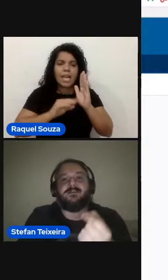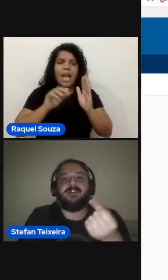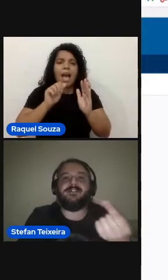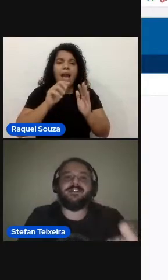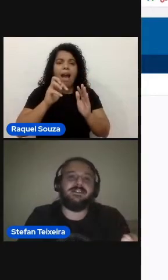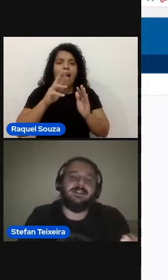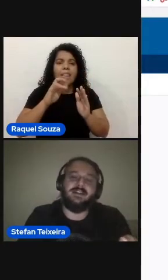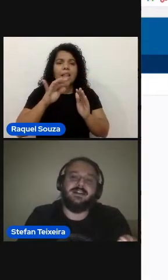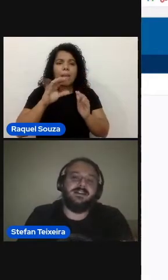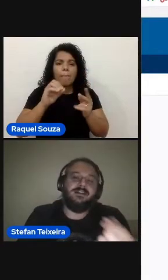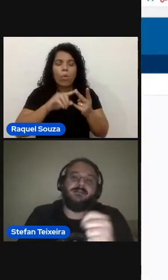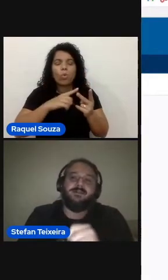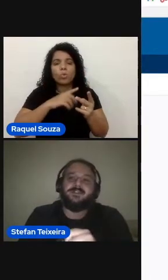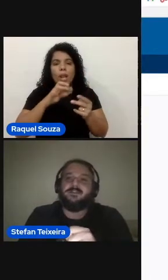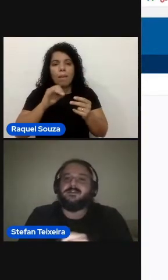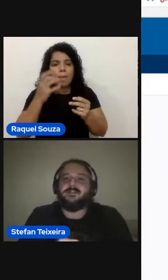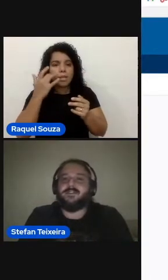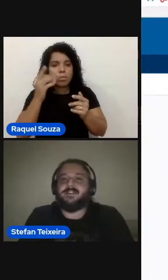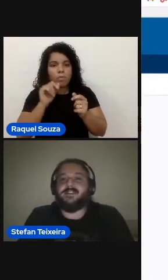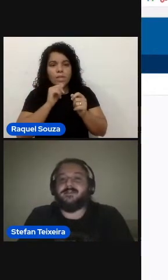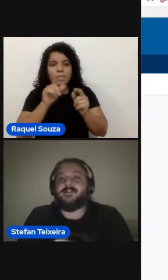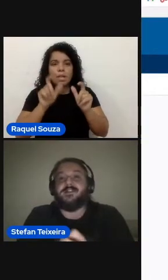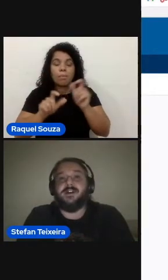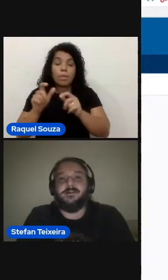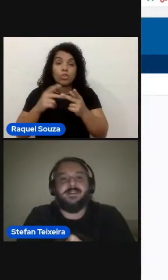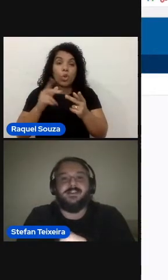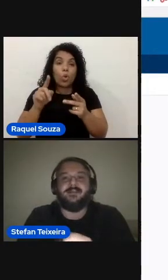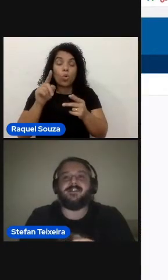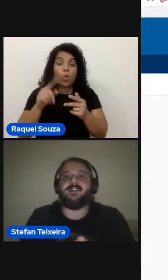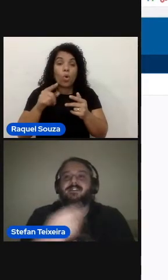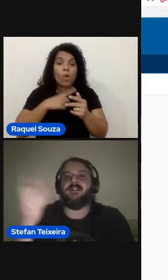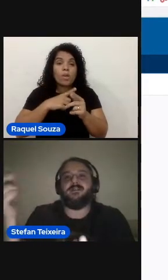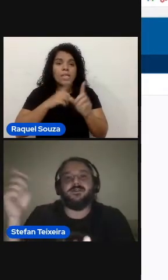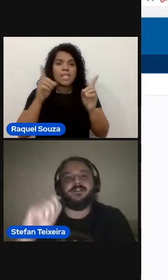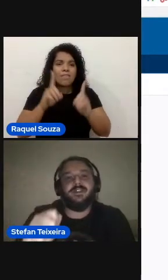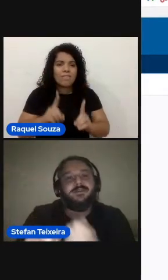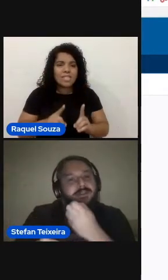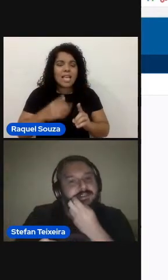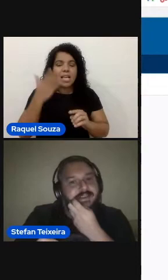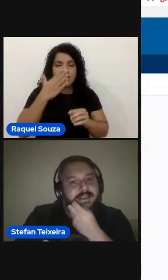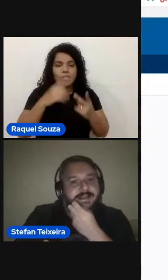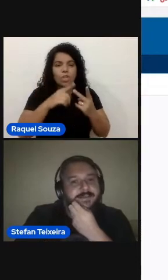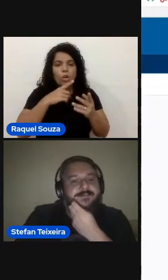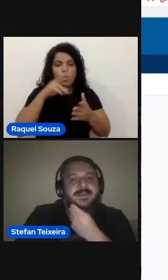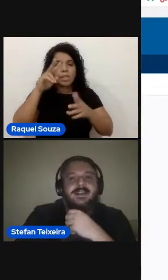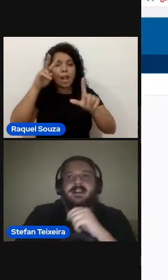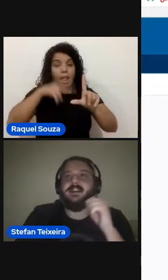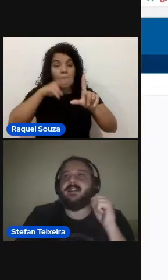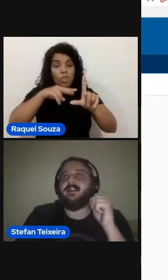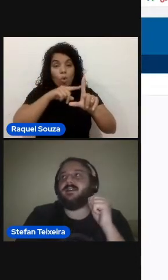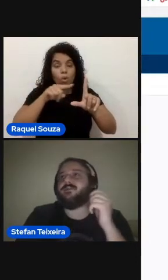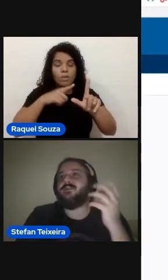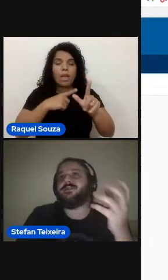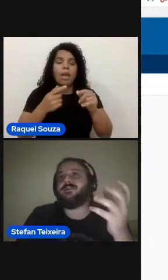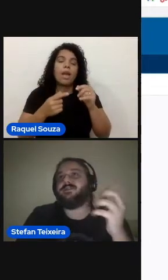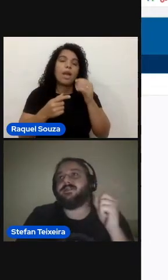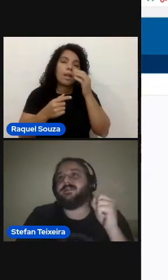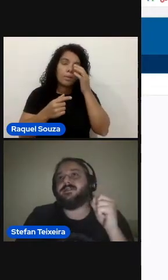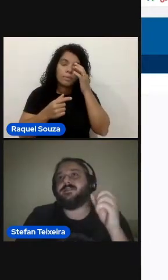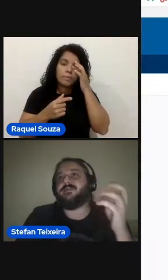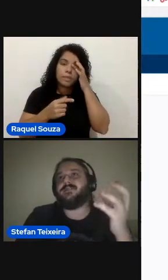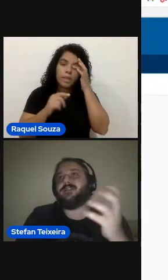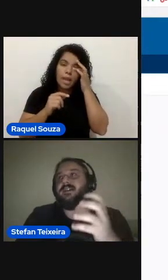para facilitar uma pessoa com deficiência visual, por exemplo, que usa um leitor de tela, recursos